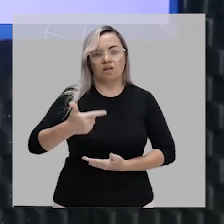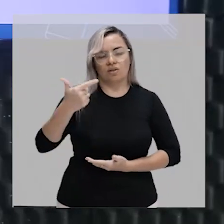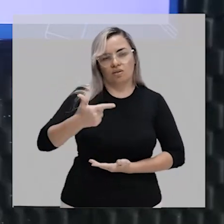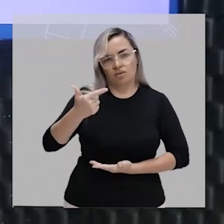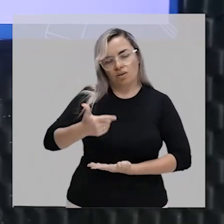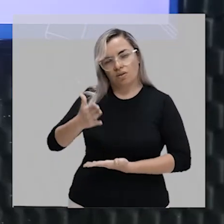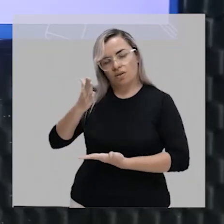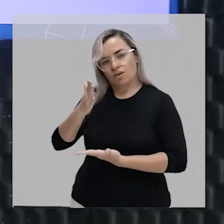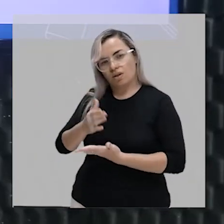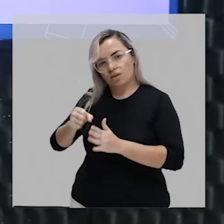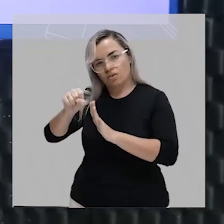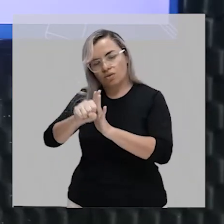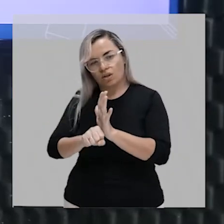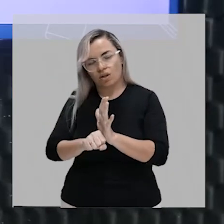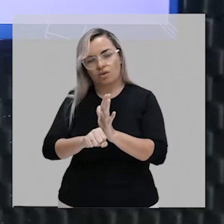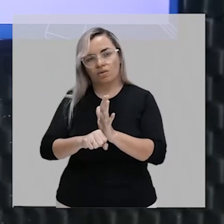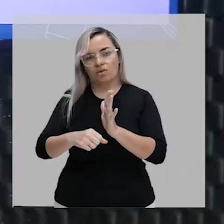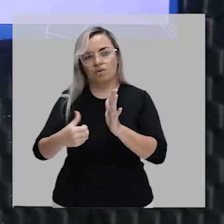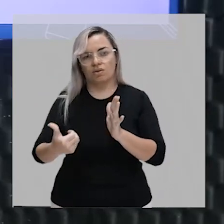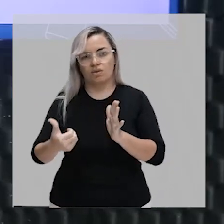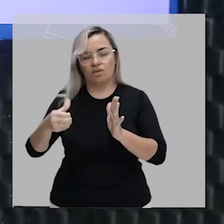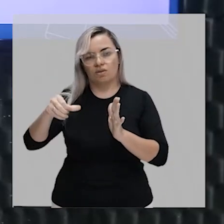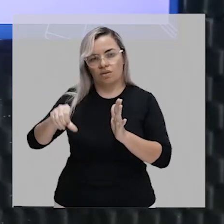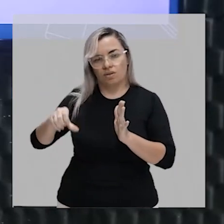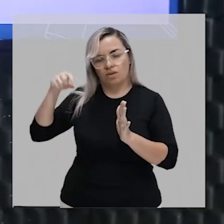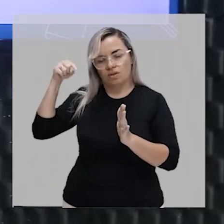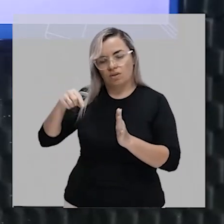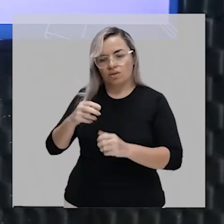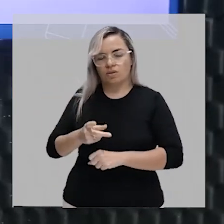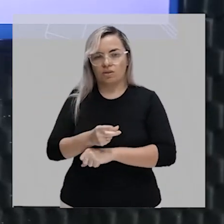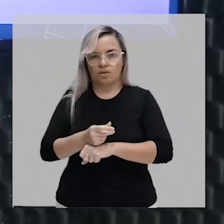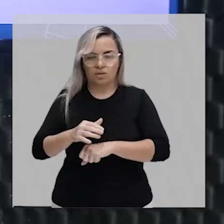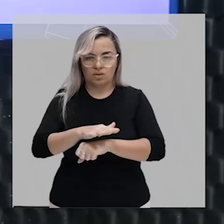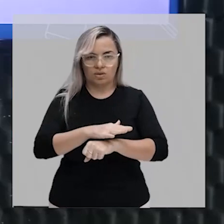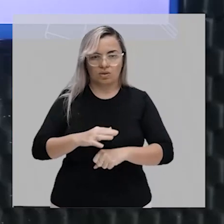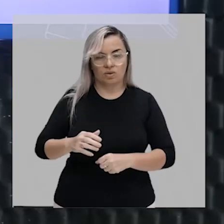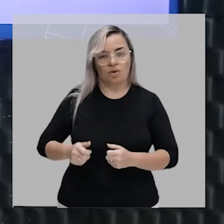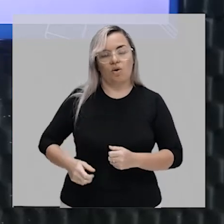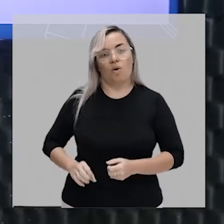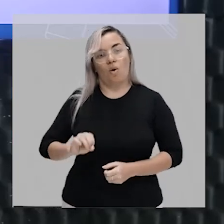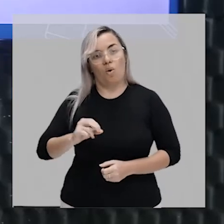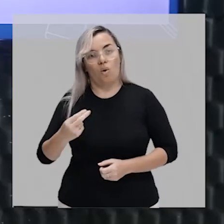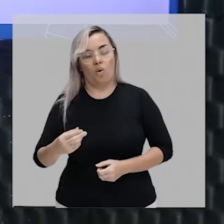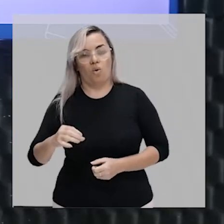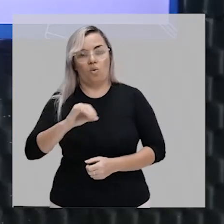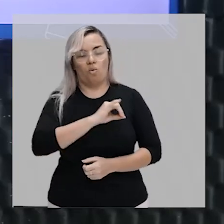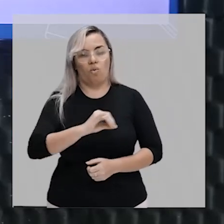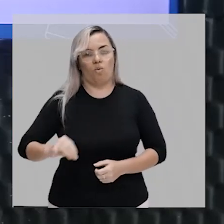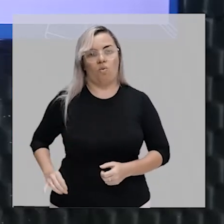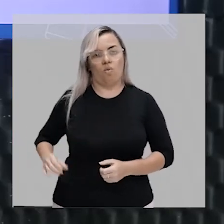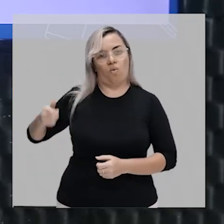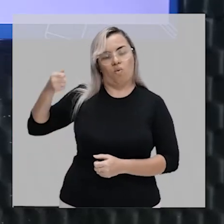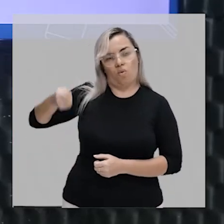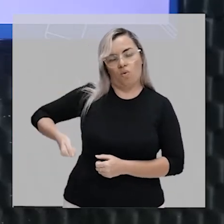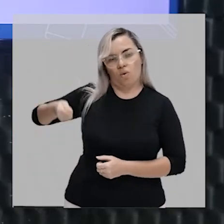século XIX, onde esse neocolonialismo ou esse imperialismo ele irá